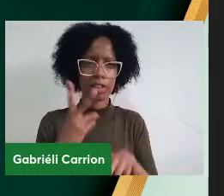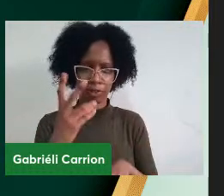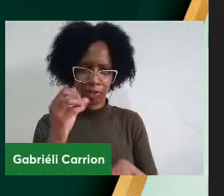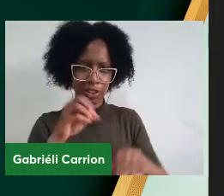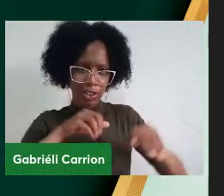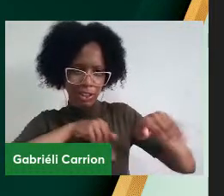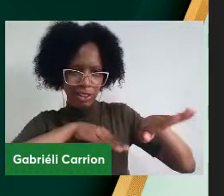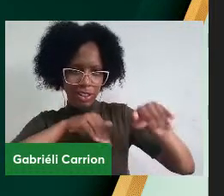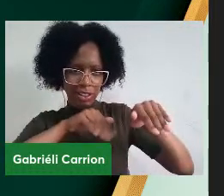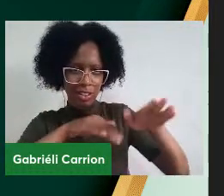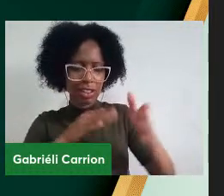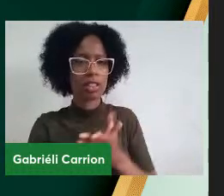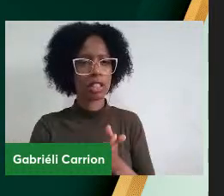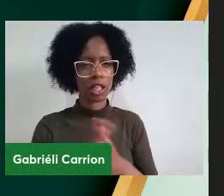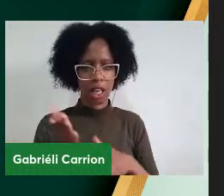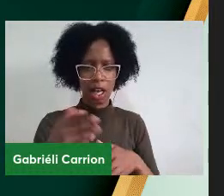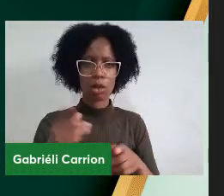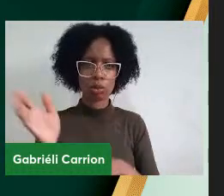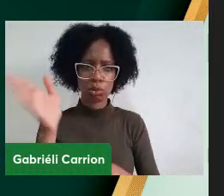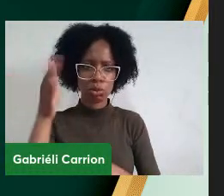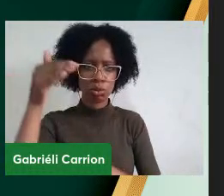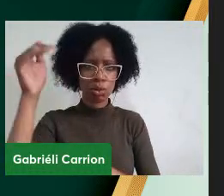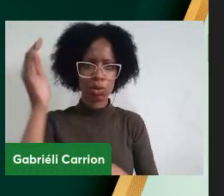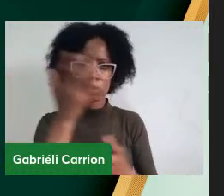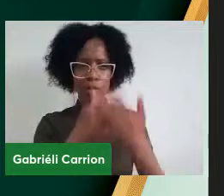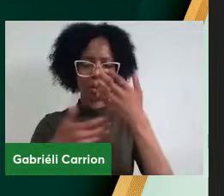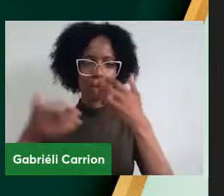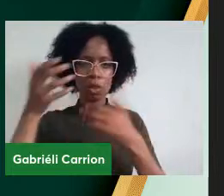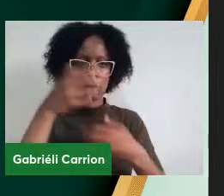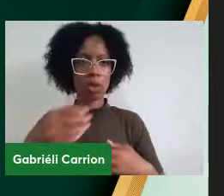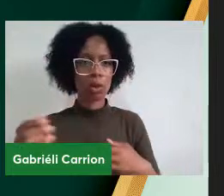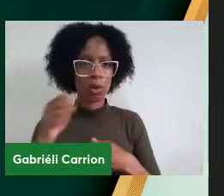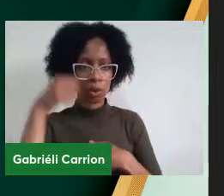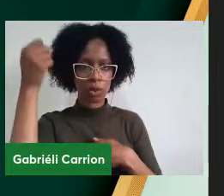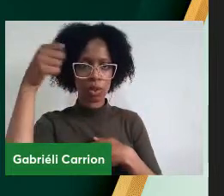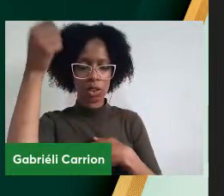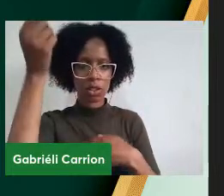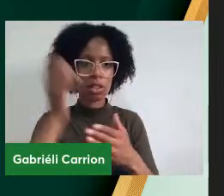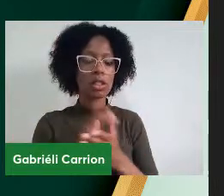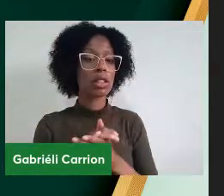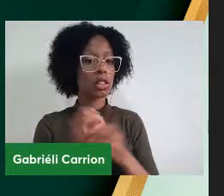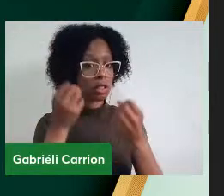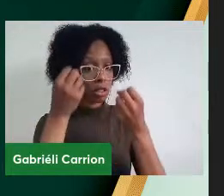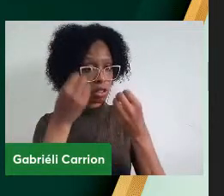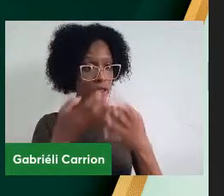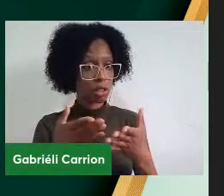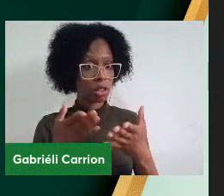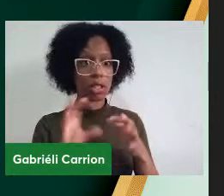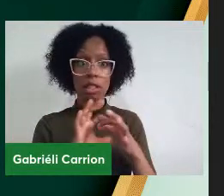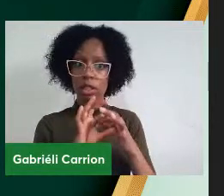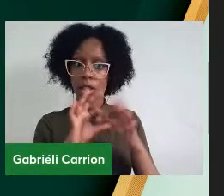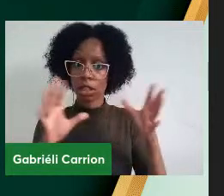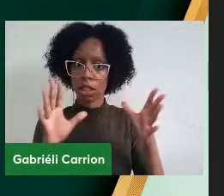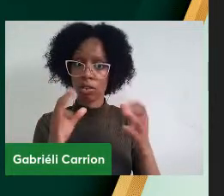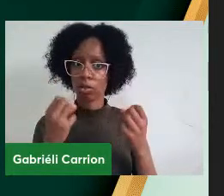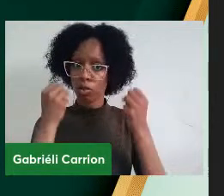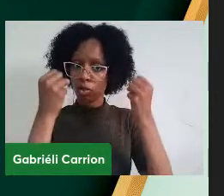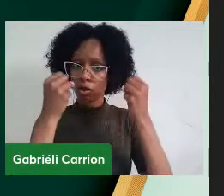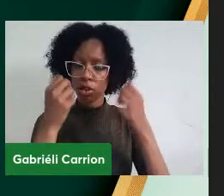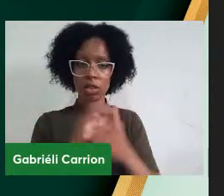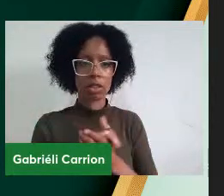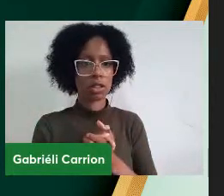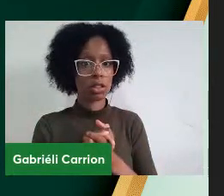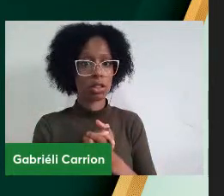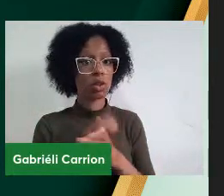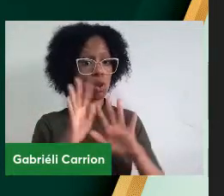do nosso hino do Rio Grande do Sul, não? Que fala assim, não? Mas não basta para ser livre, ser forte, aguerrido e bravo. Povo que não